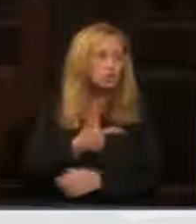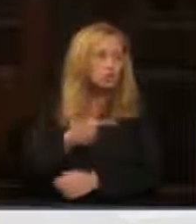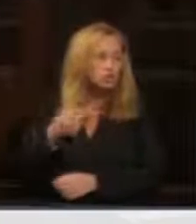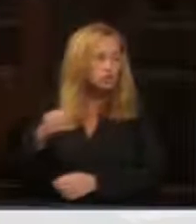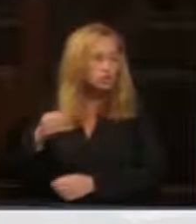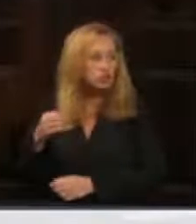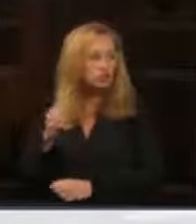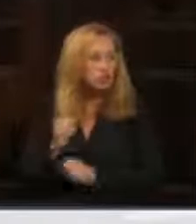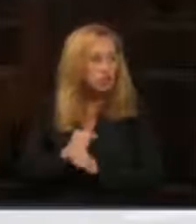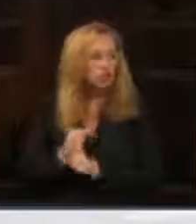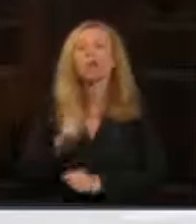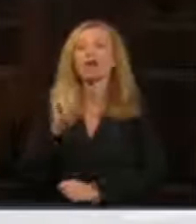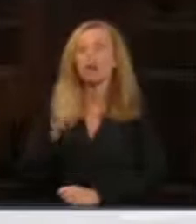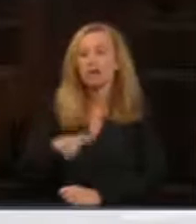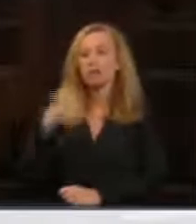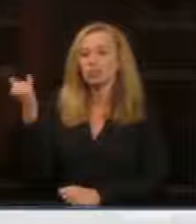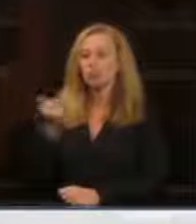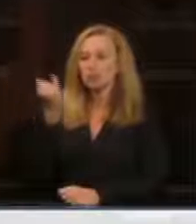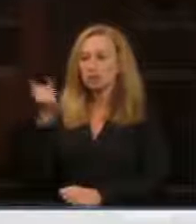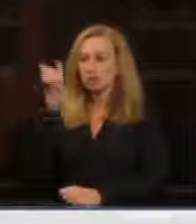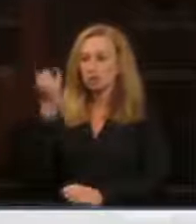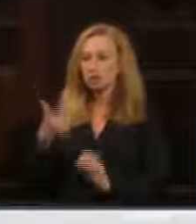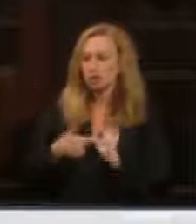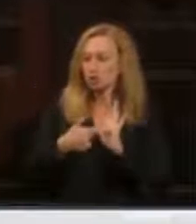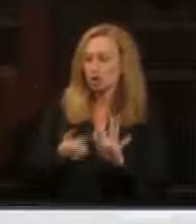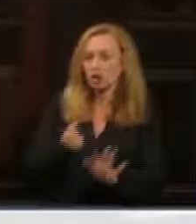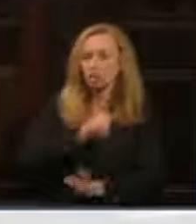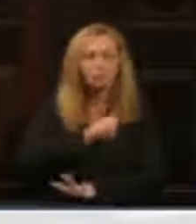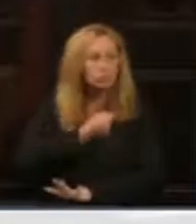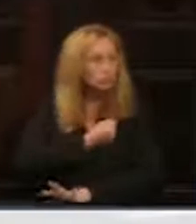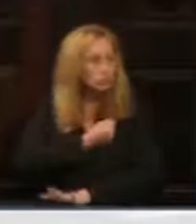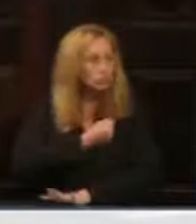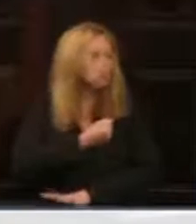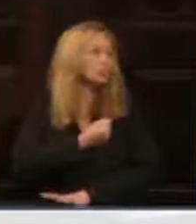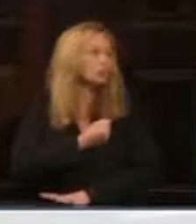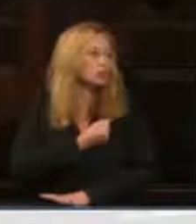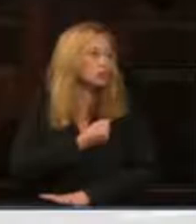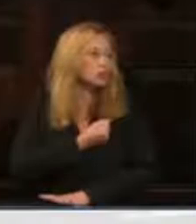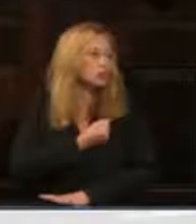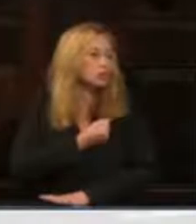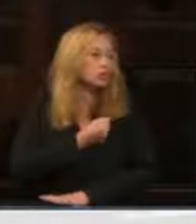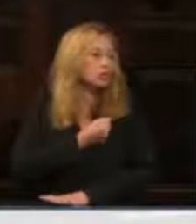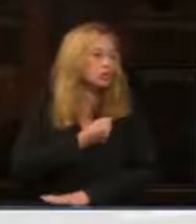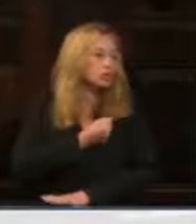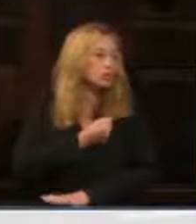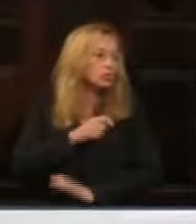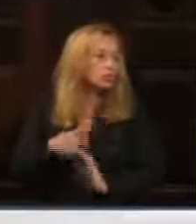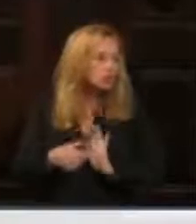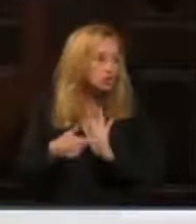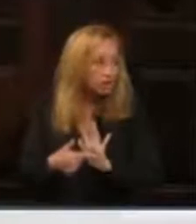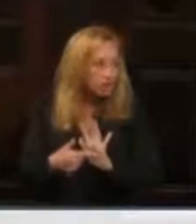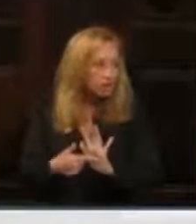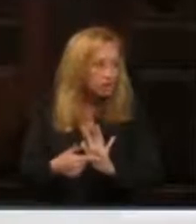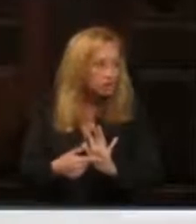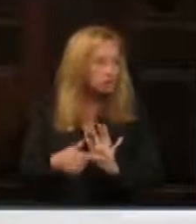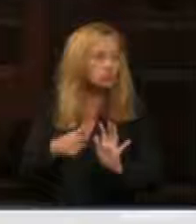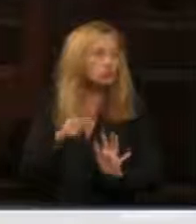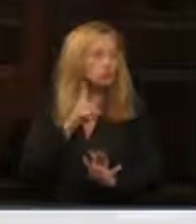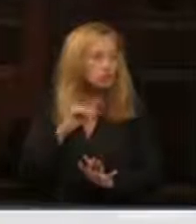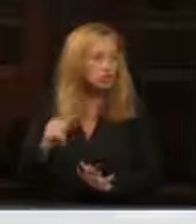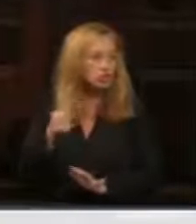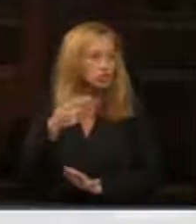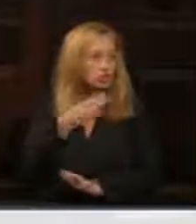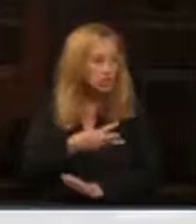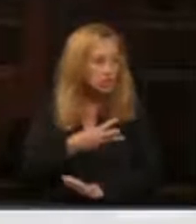esses dados, né, dão uma pesquisa da Fundação Abrinq, que foi publicado no dia 13/3 desse